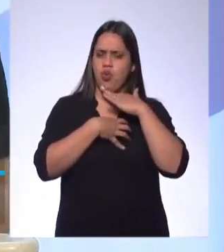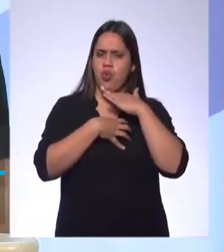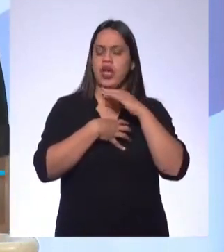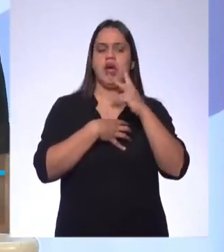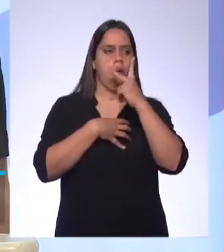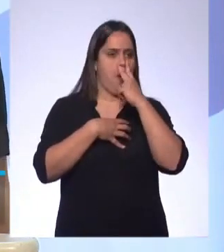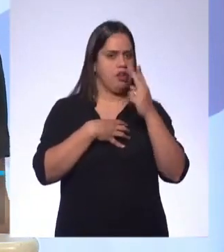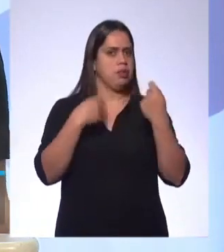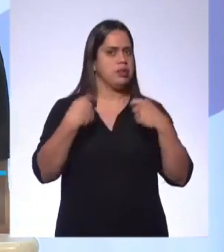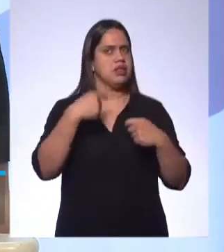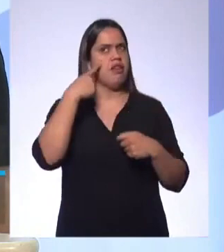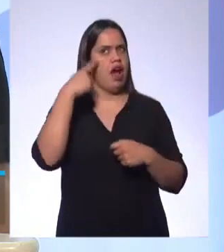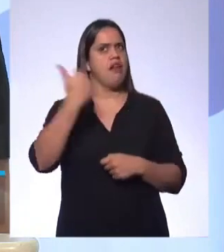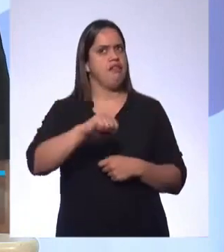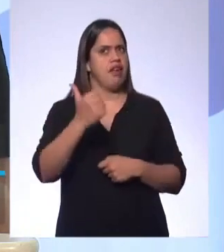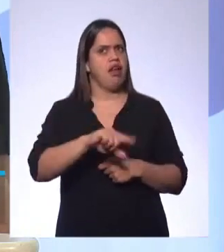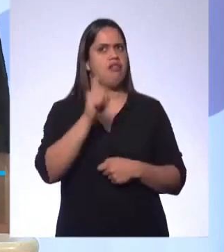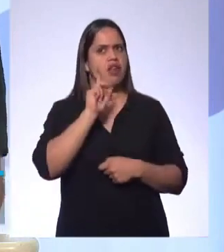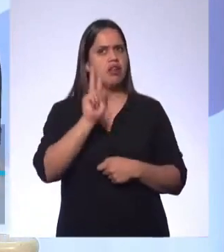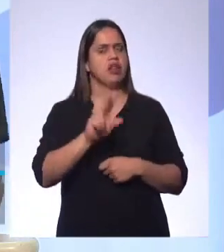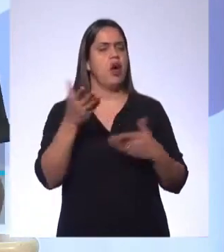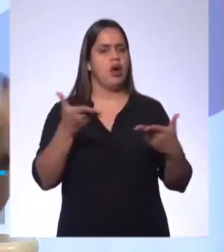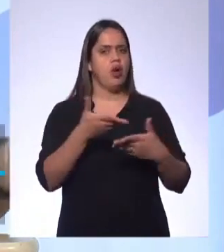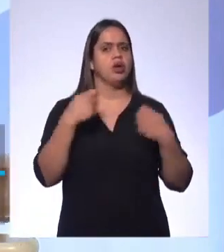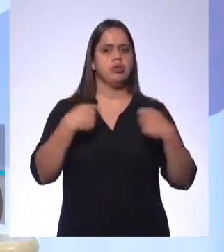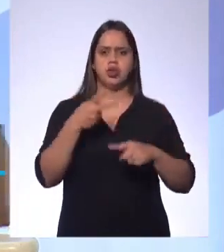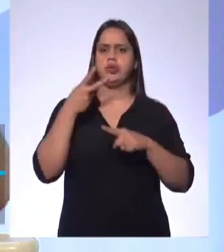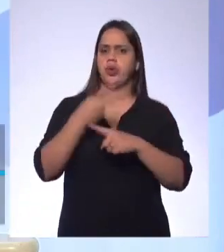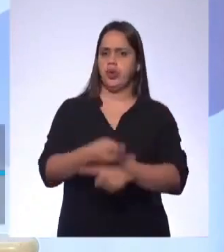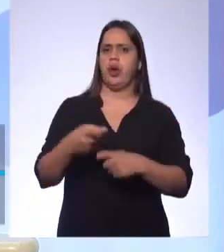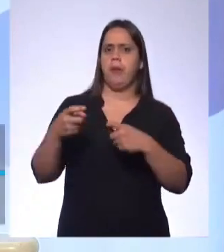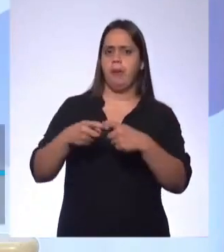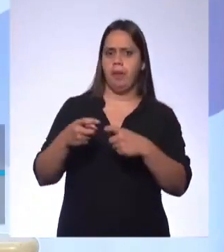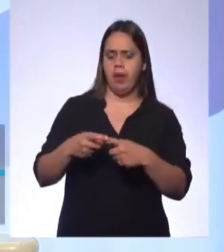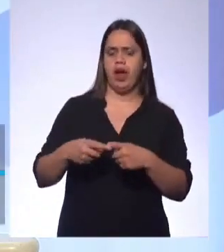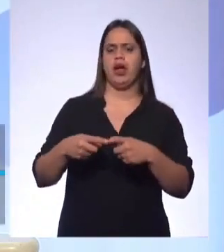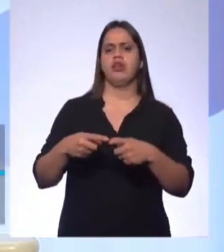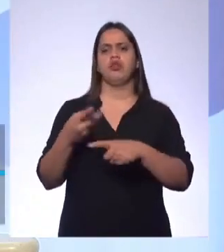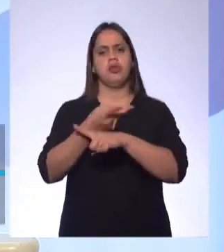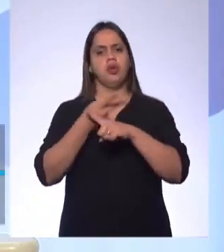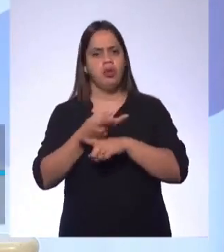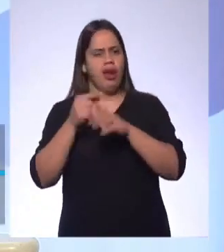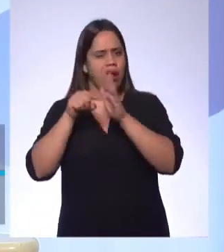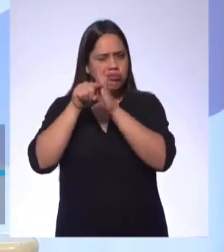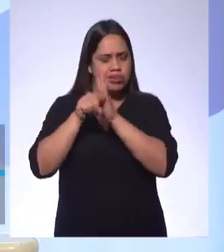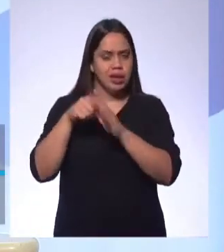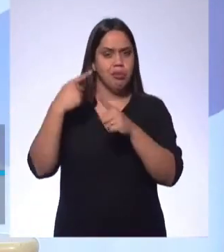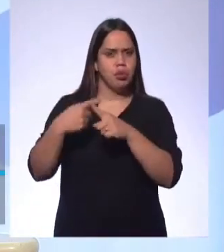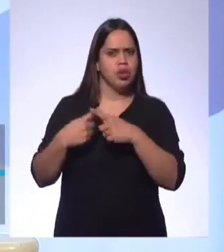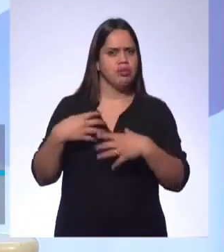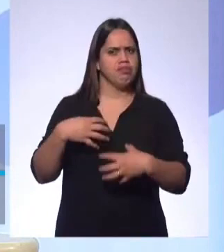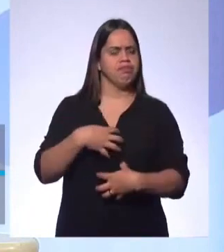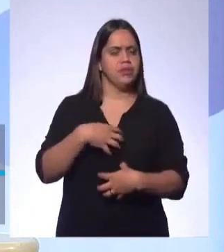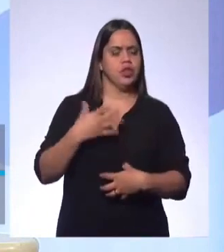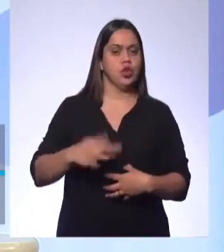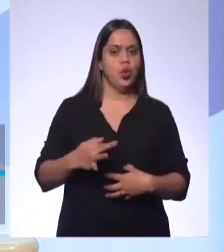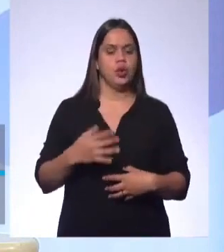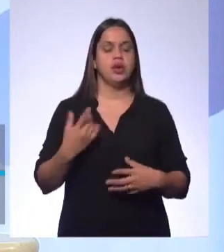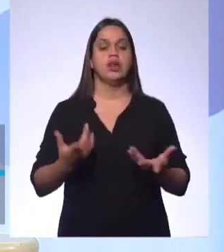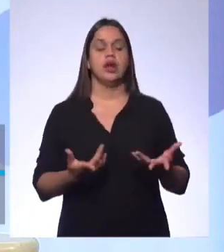acho que talvez esteja no momento de procurar algo, né, saber a origem disso. Então, o grande problema é a gente parar